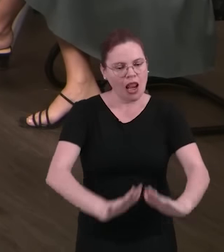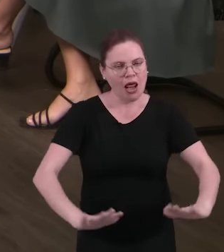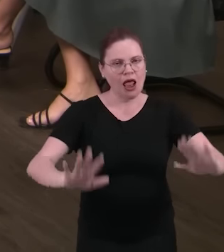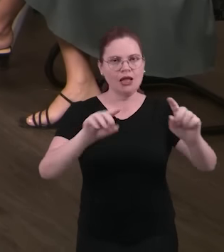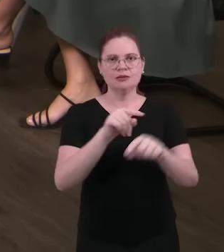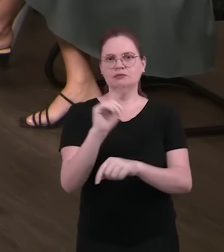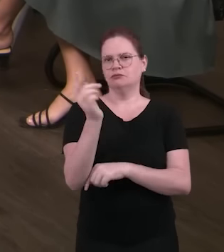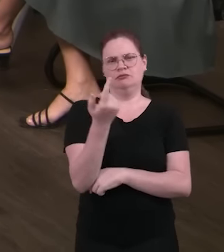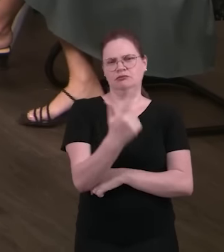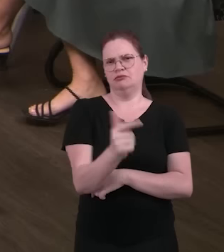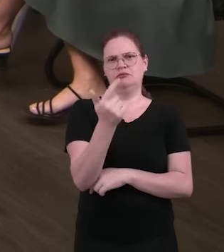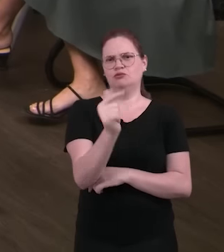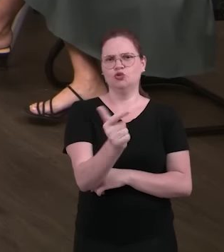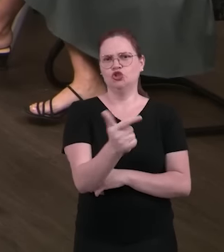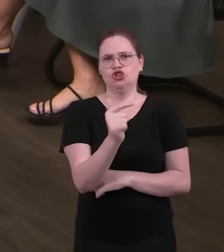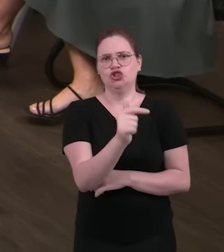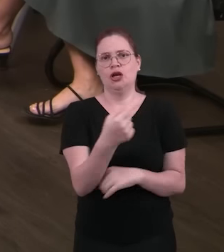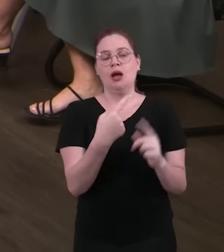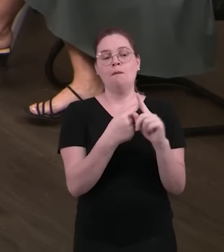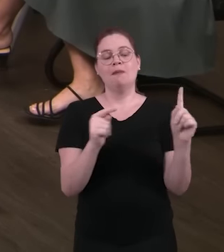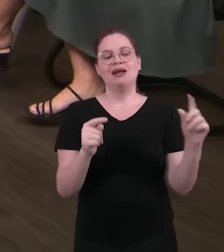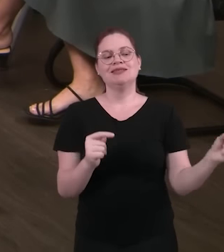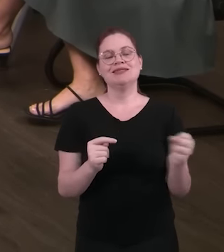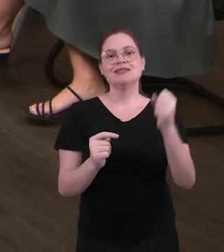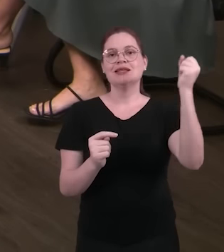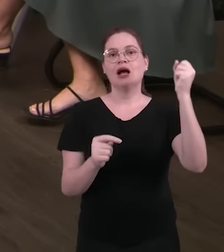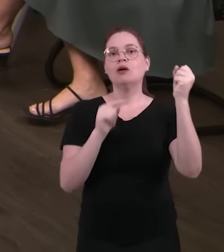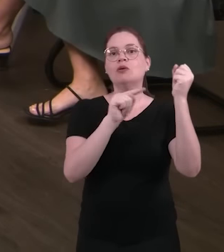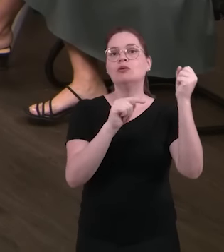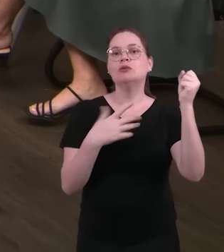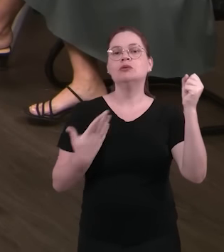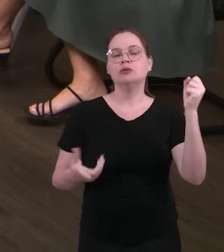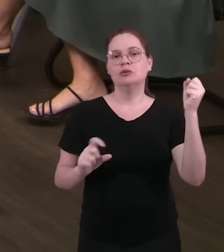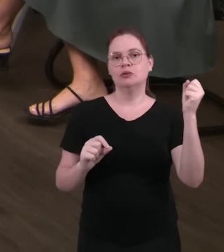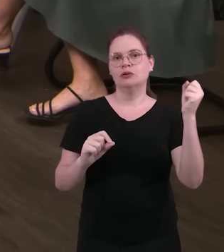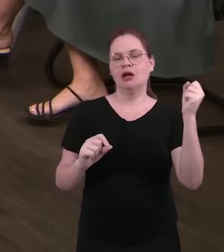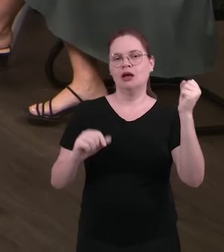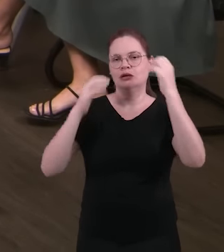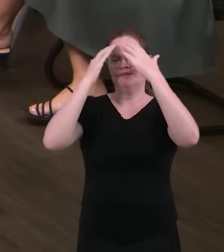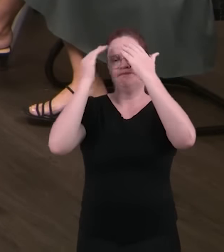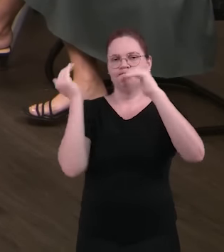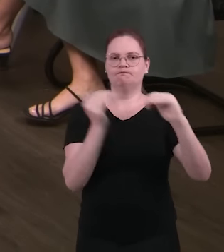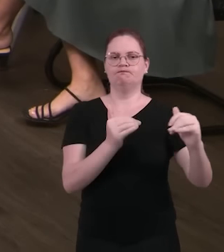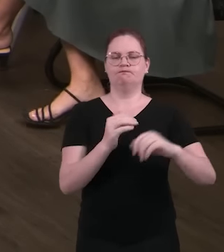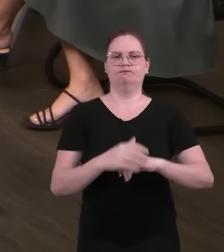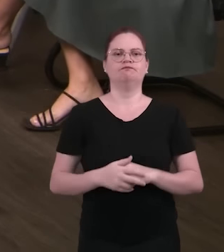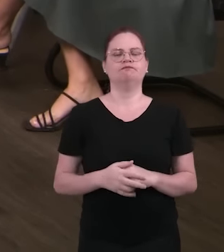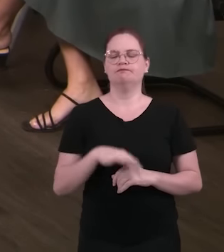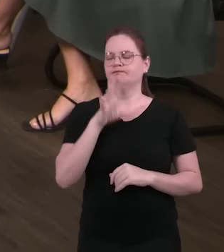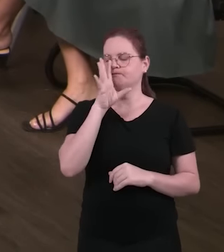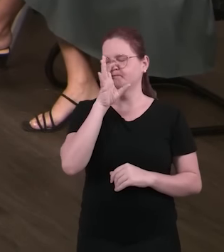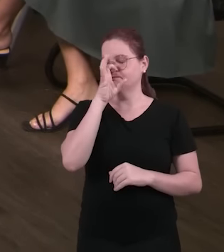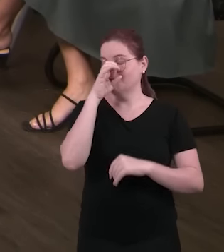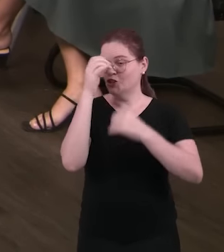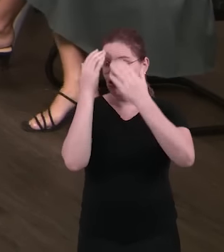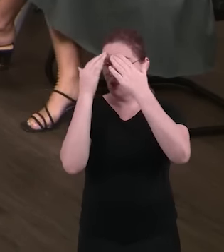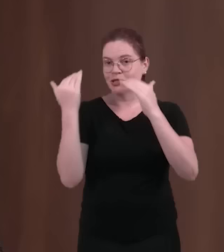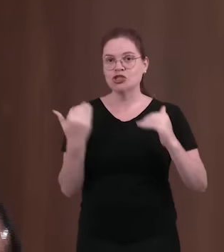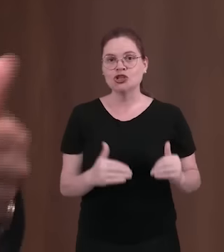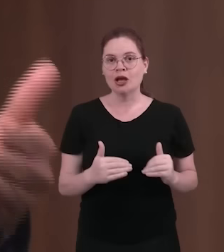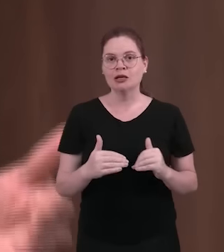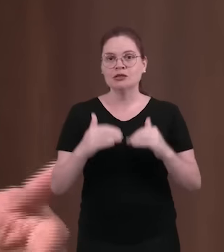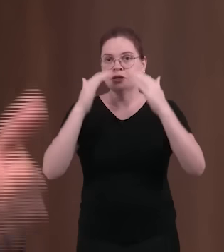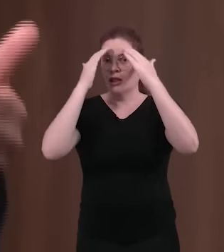de nenhum ou de deuses. Qual era o problema de Saul? Que Saul foi rejeitado. Porque ele era